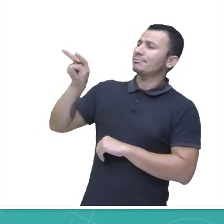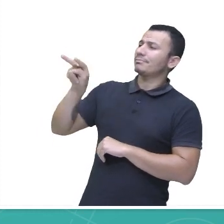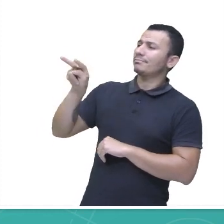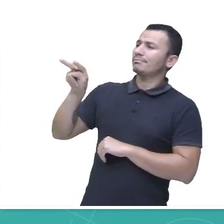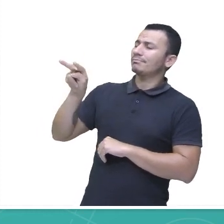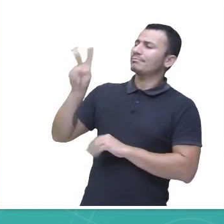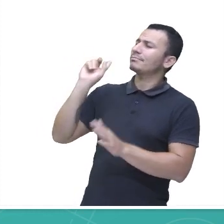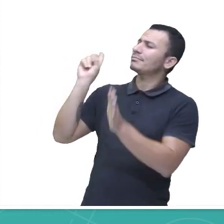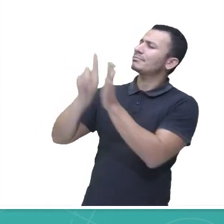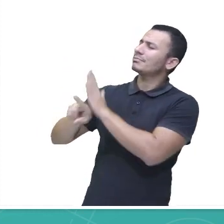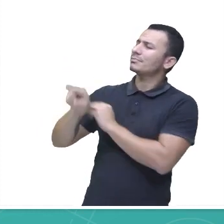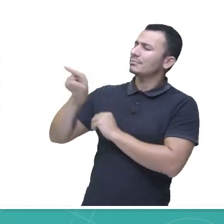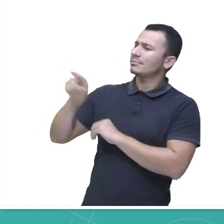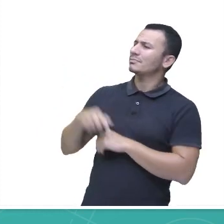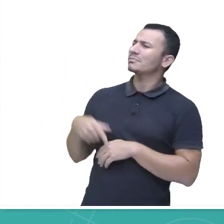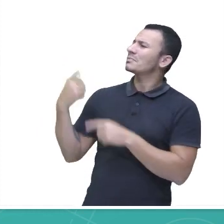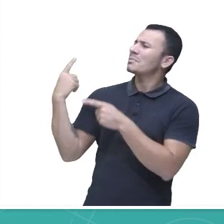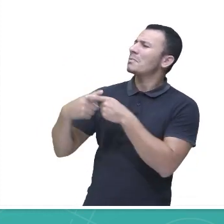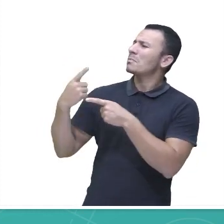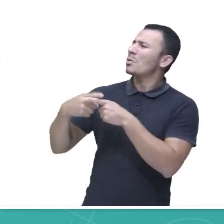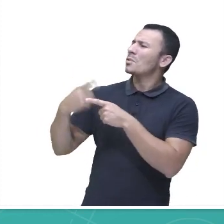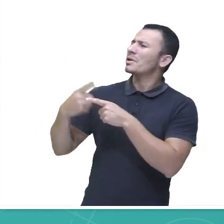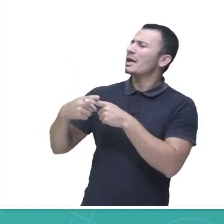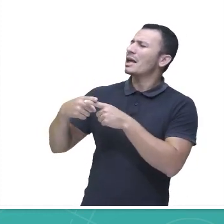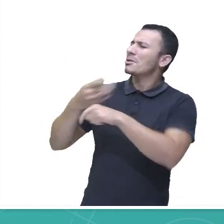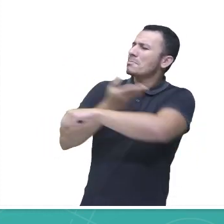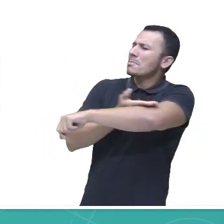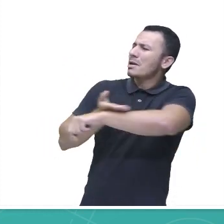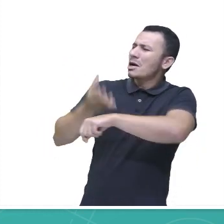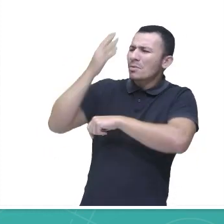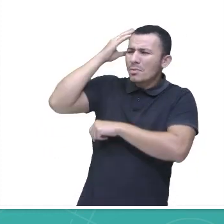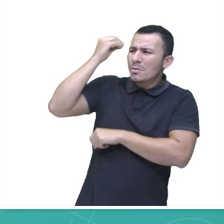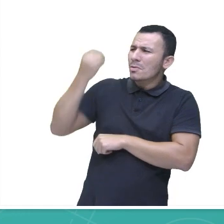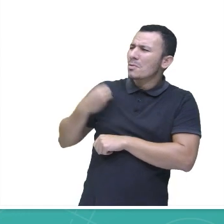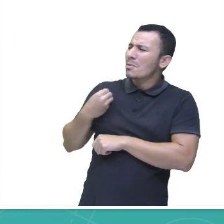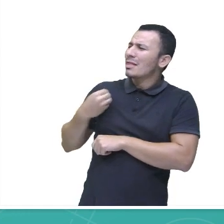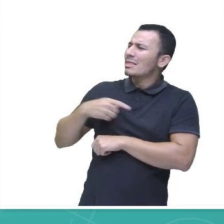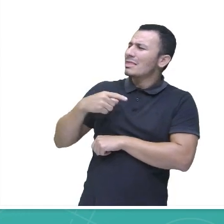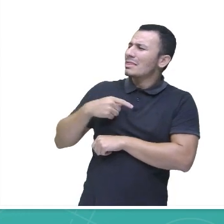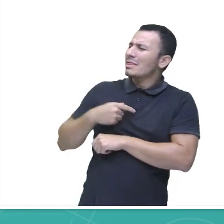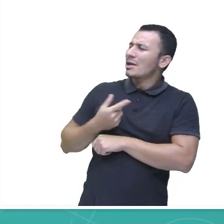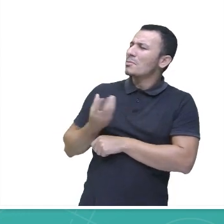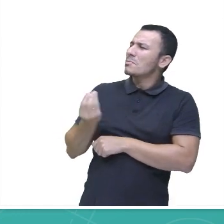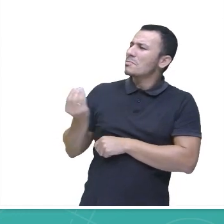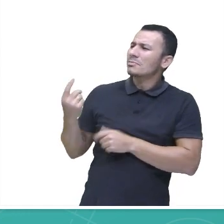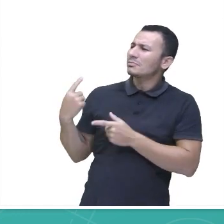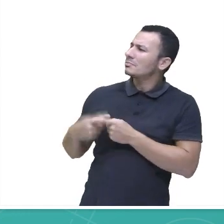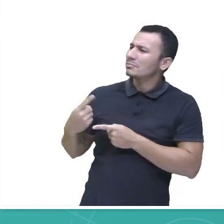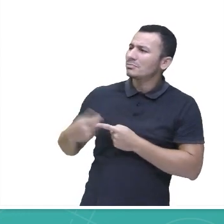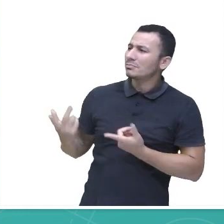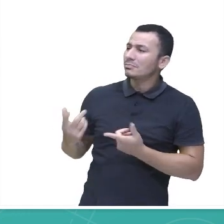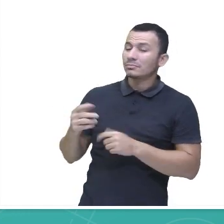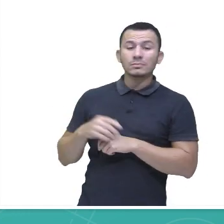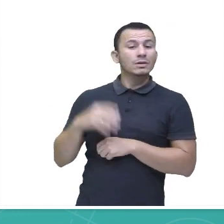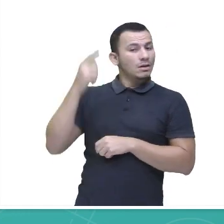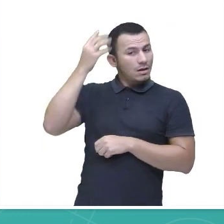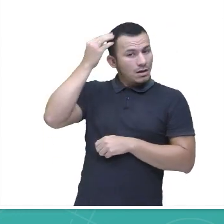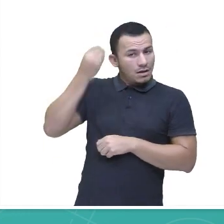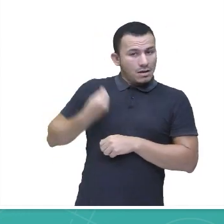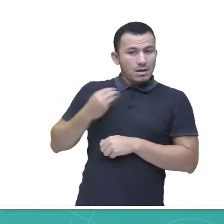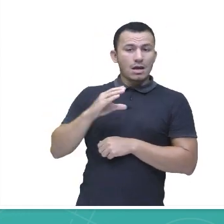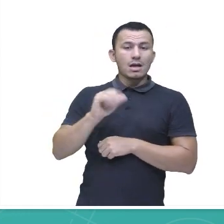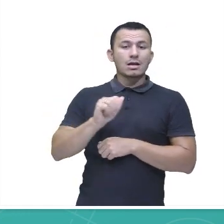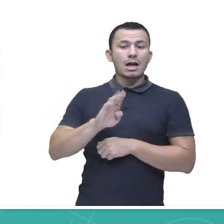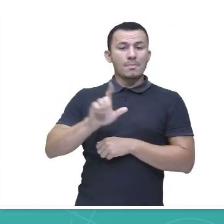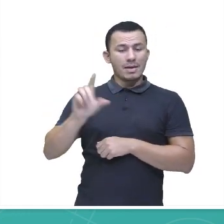E lhe perguntou: por que você tem tantos cabelos brancos? Cabelos substantivo,